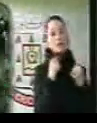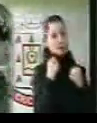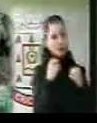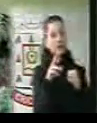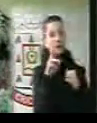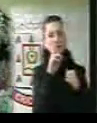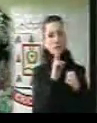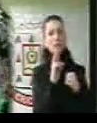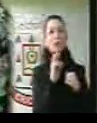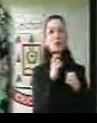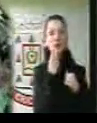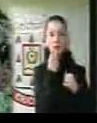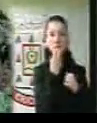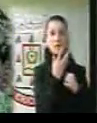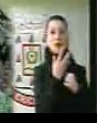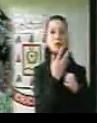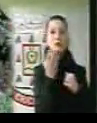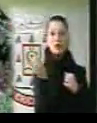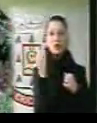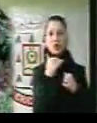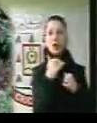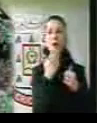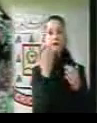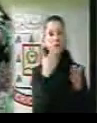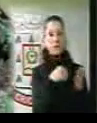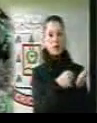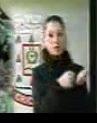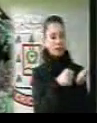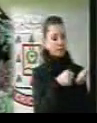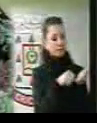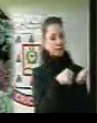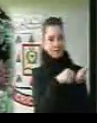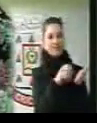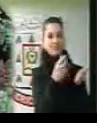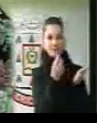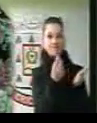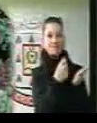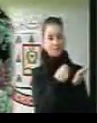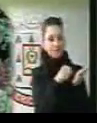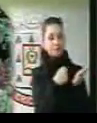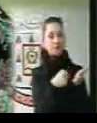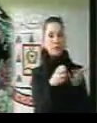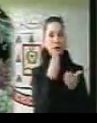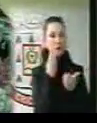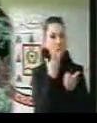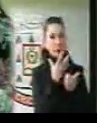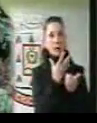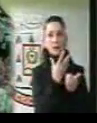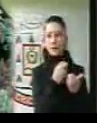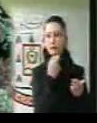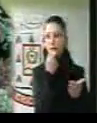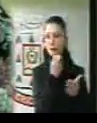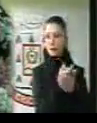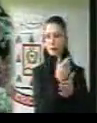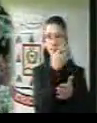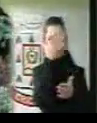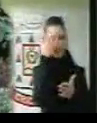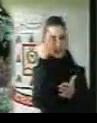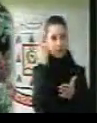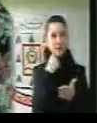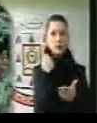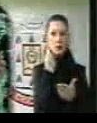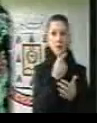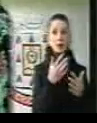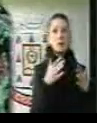é que hoje, na sua vinda, já veio com cheques assinados das desapropriações. Então, isso já nos deixa bastante otimistas,